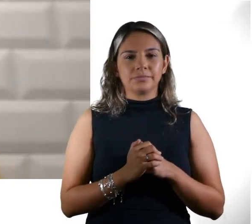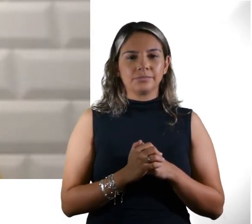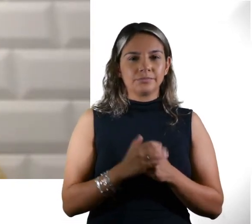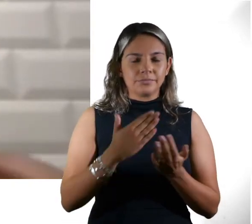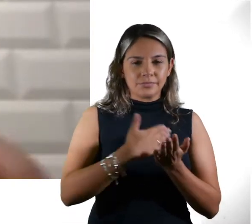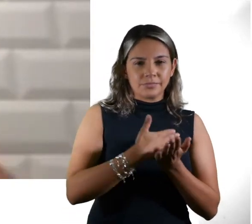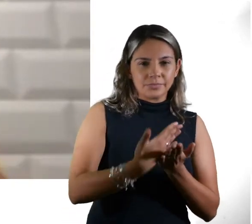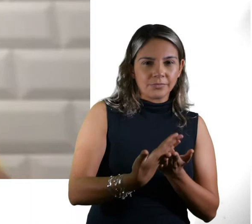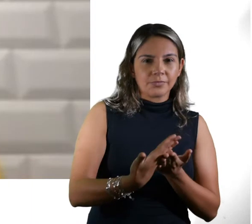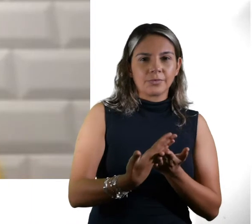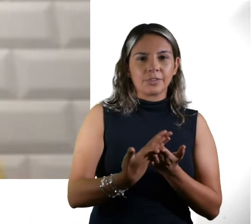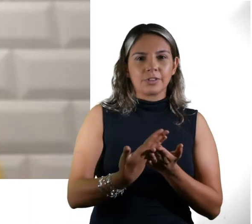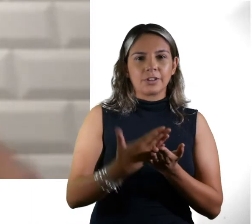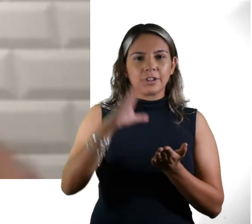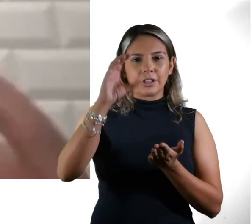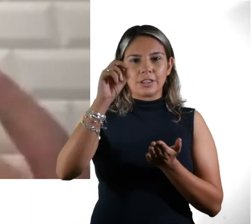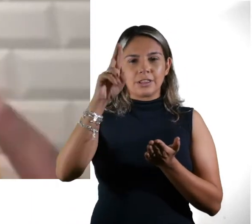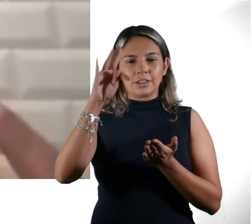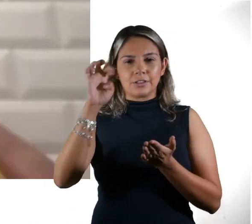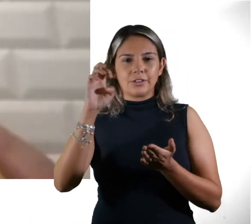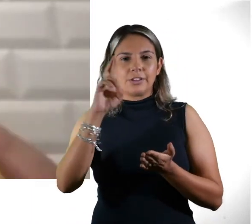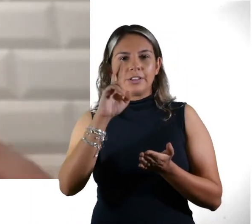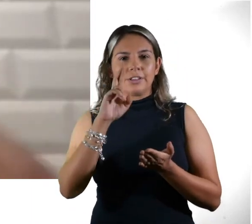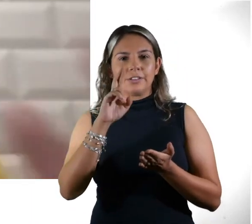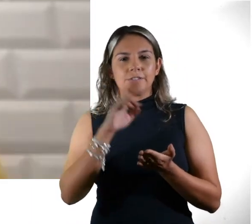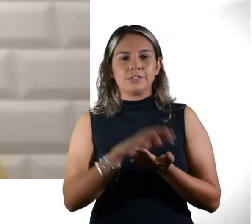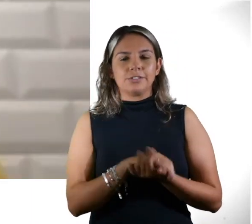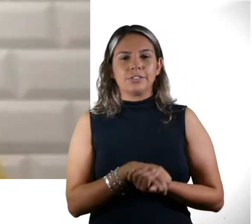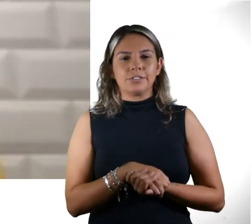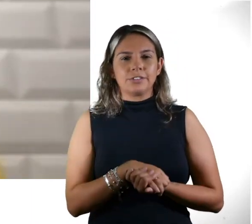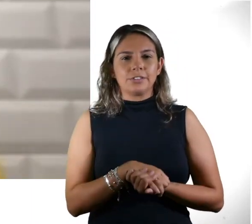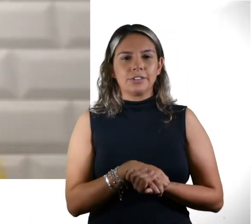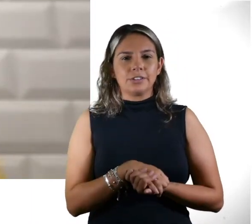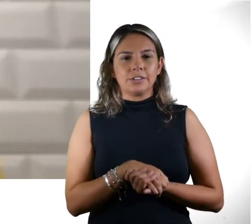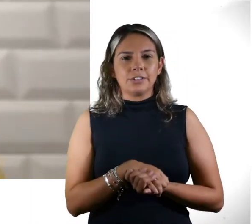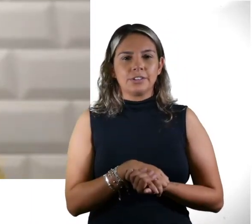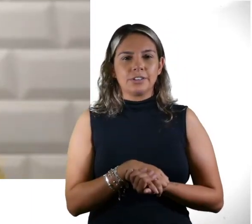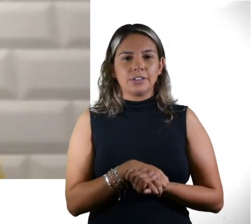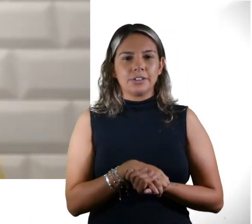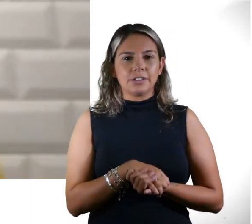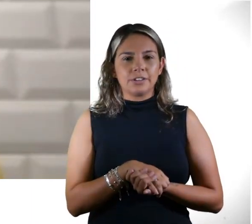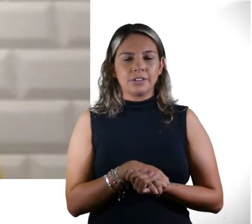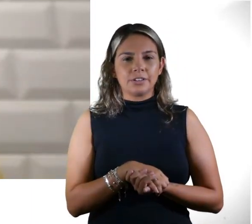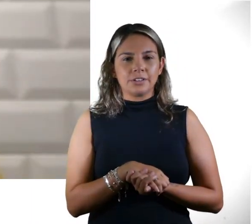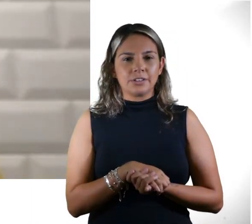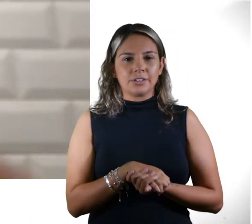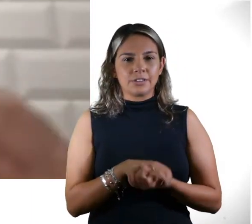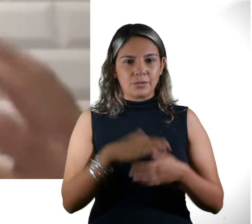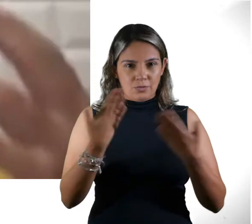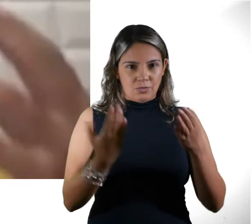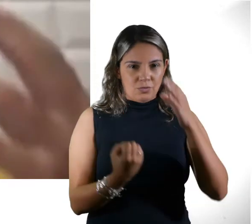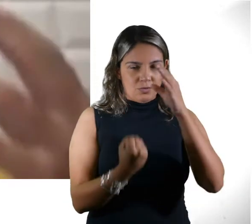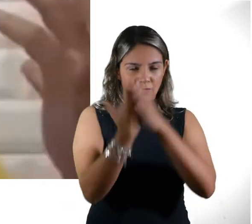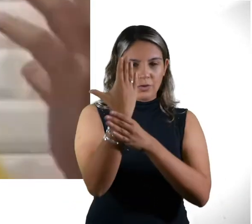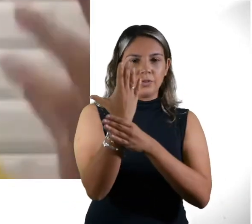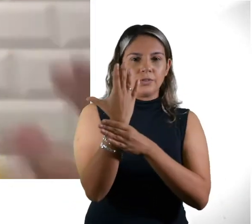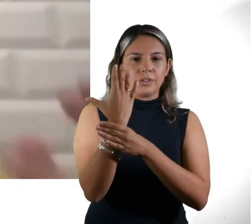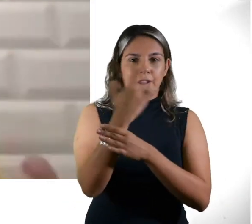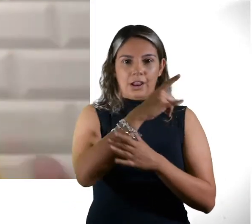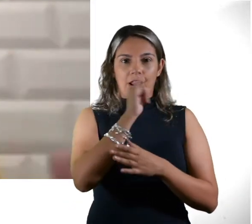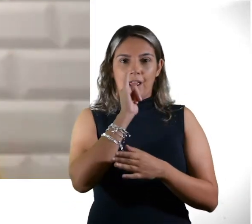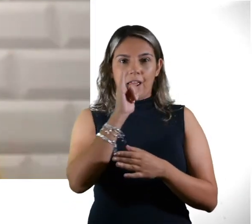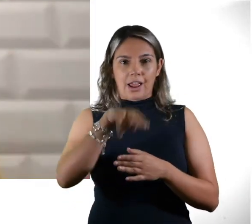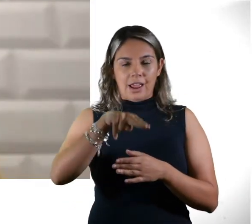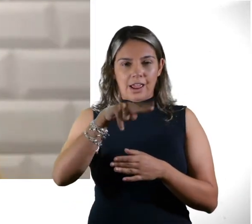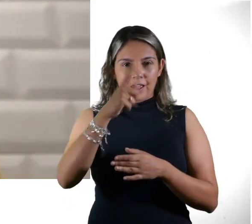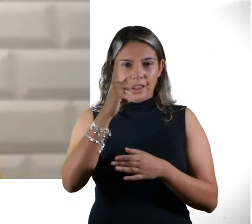a partir de dentro, a partir da corte da Rainha Ginga. E aí, quando me